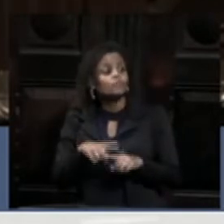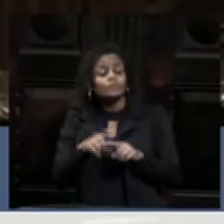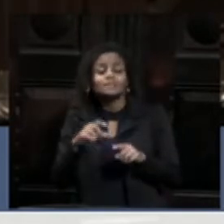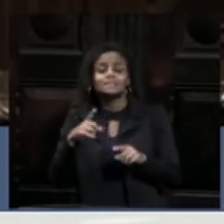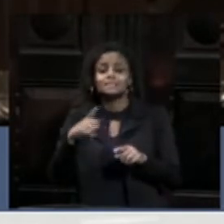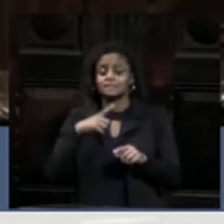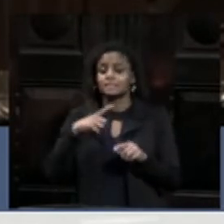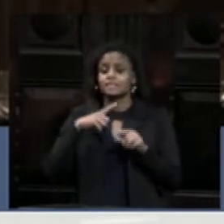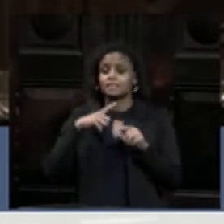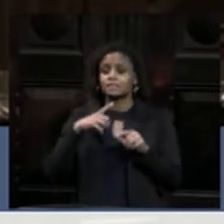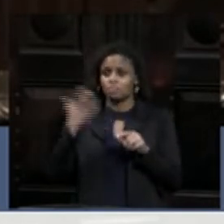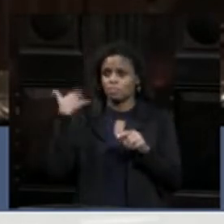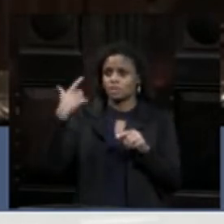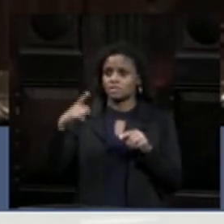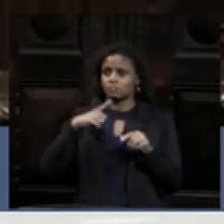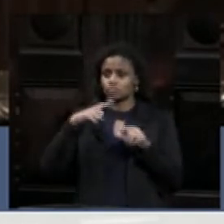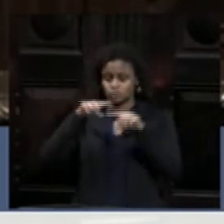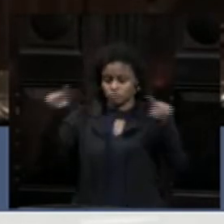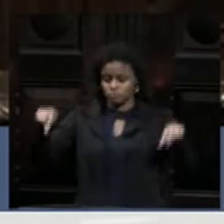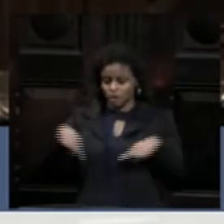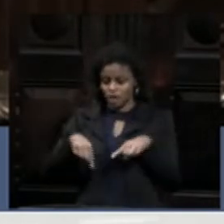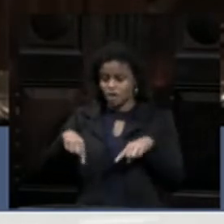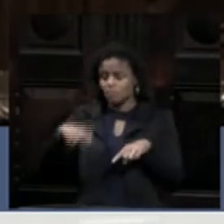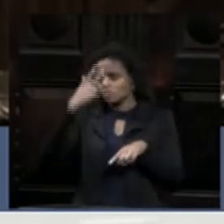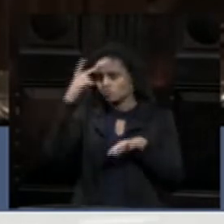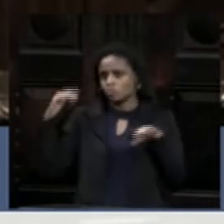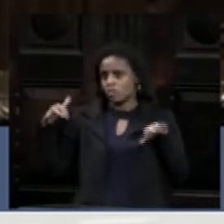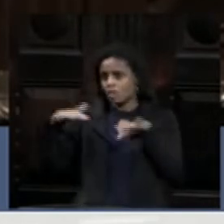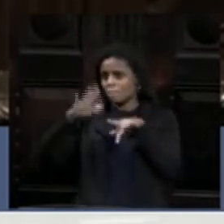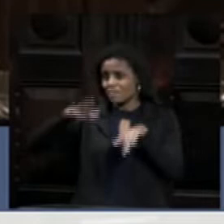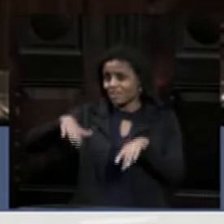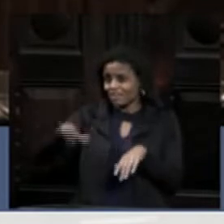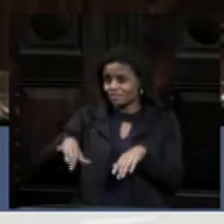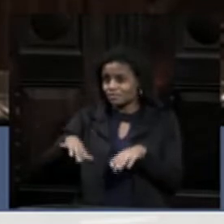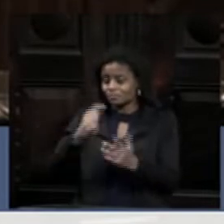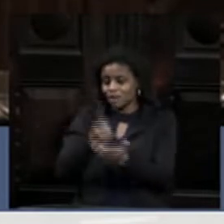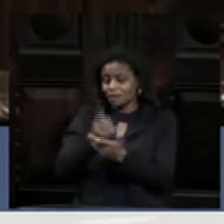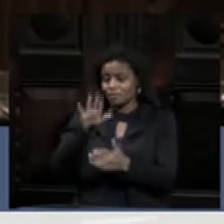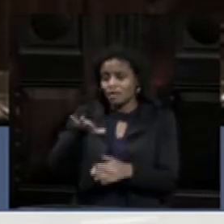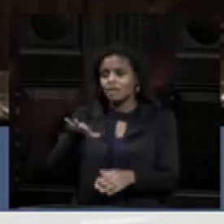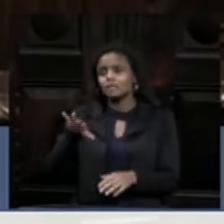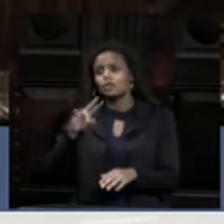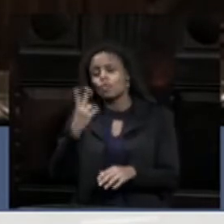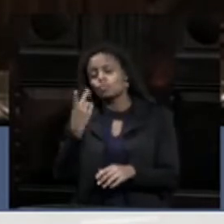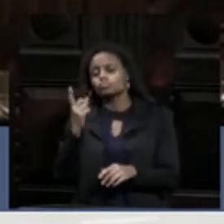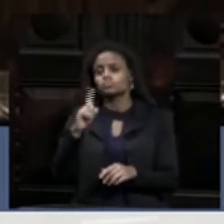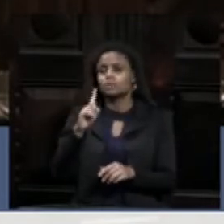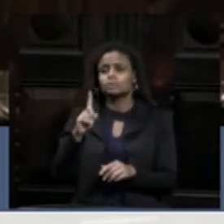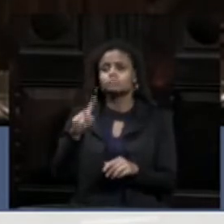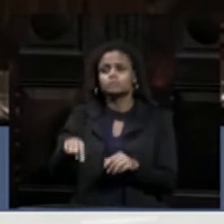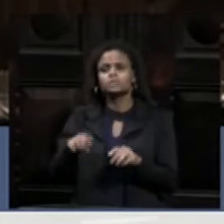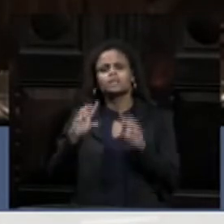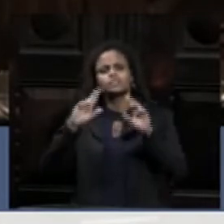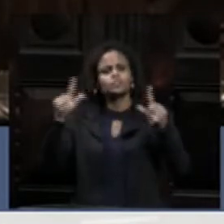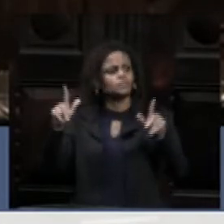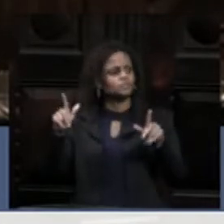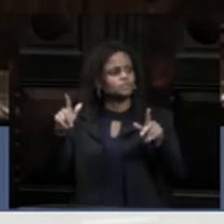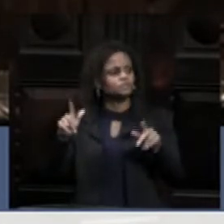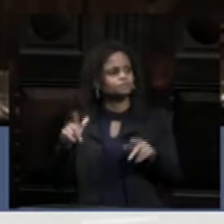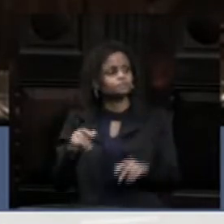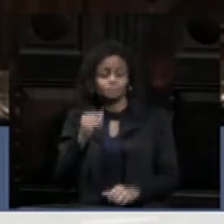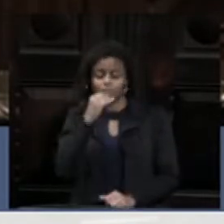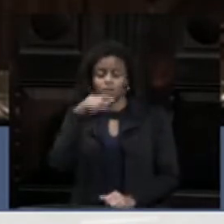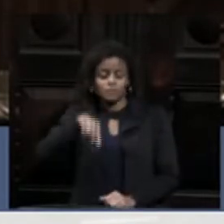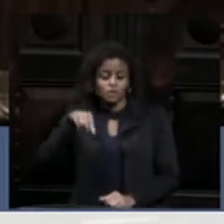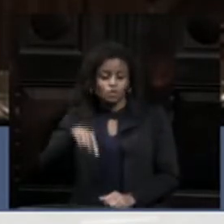geral que os ingressos são mais baratos ou mais caros. Aliás, diga-se de passagem, no futebol do Rio de Janeiro atualmente,